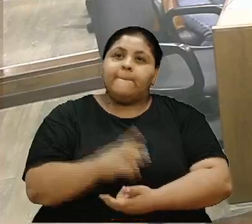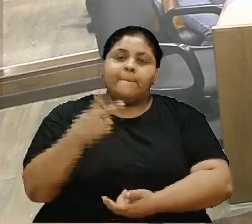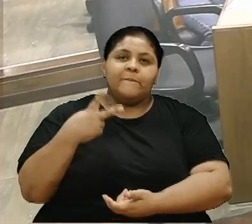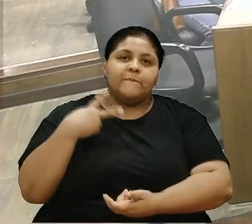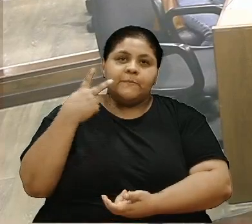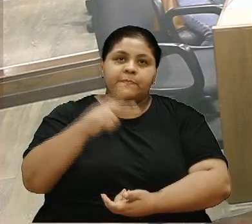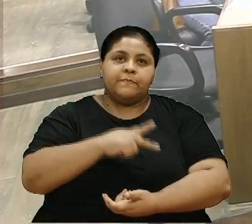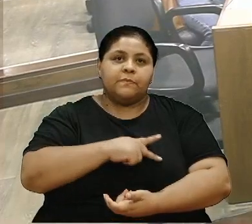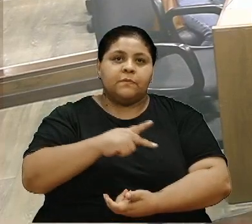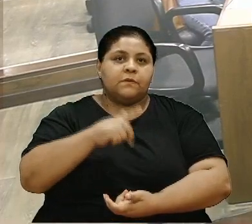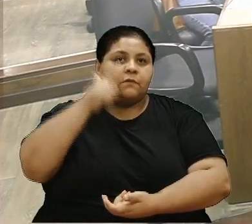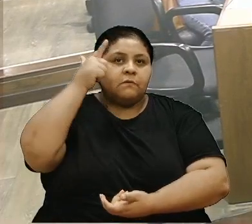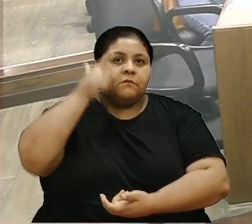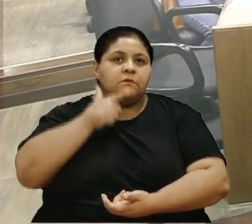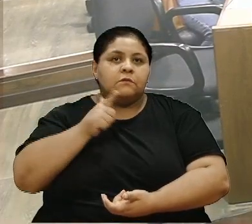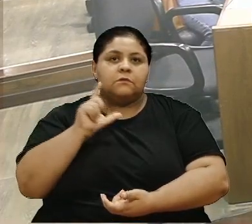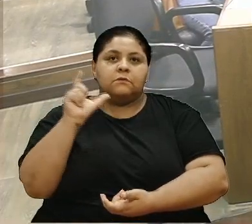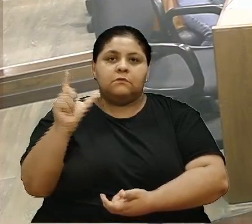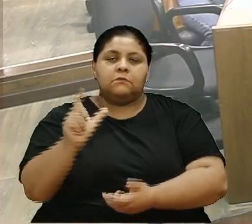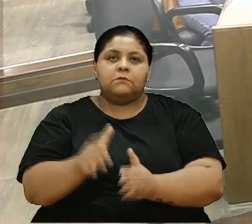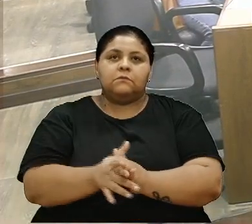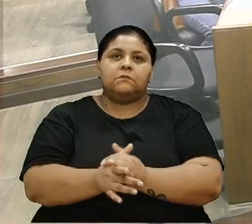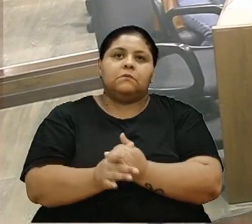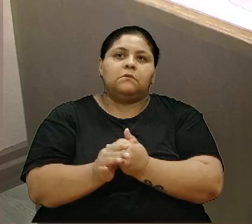Presidente Lucas Carenhato com a palavra.